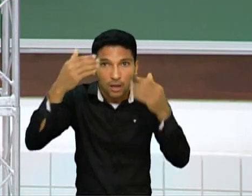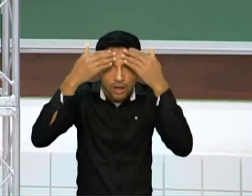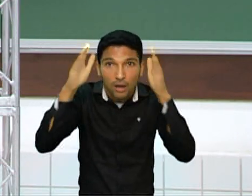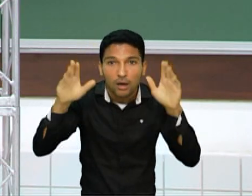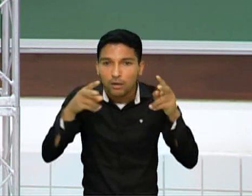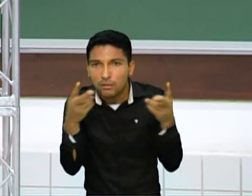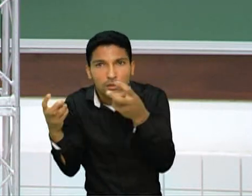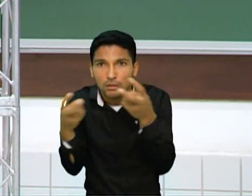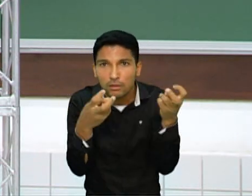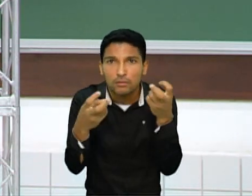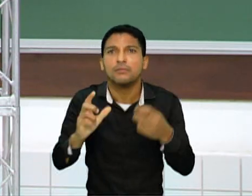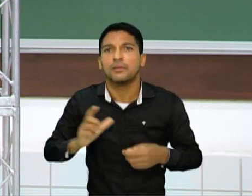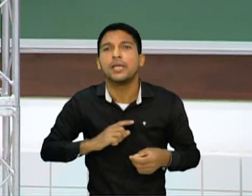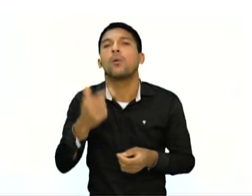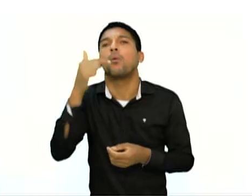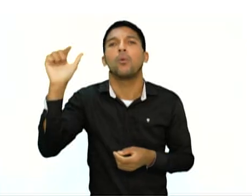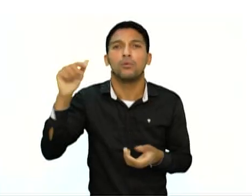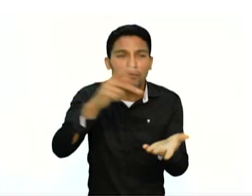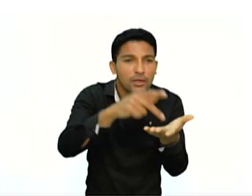primeira verdade?